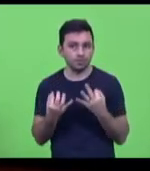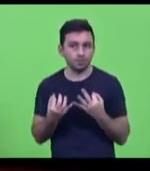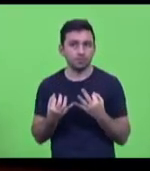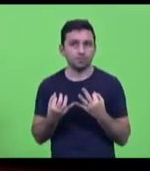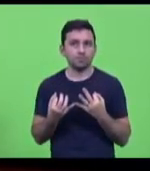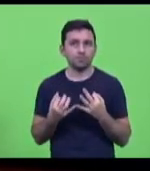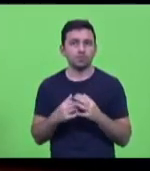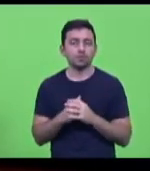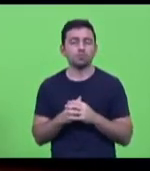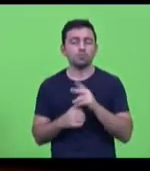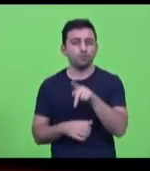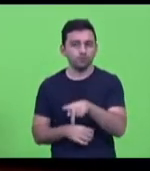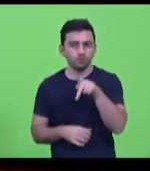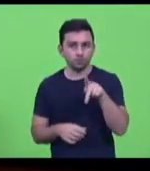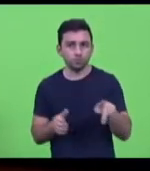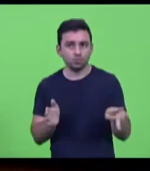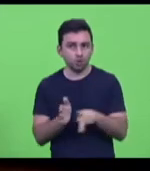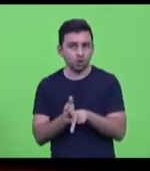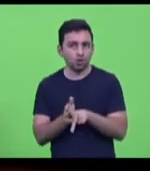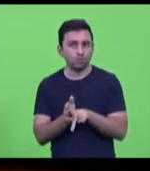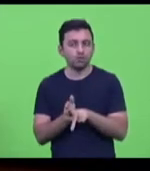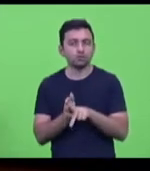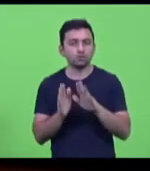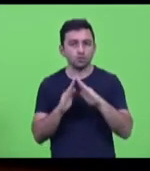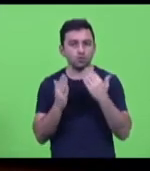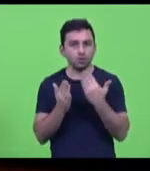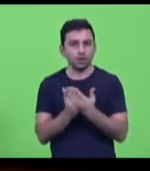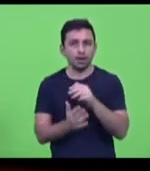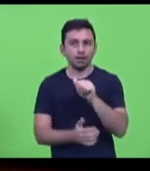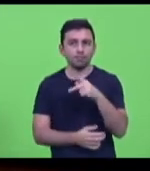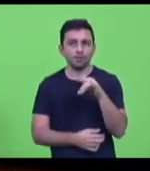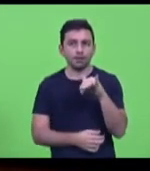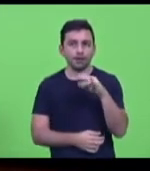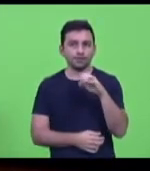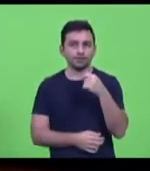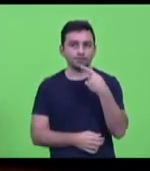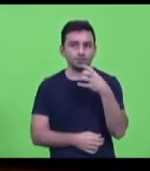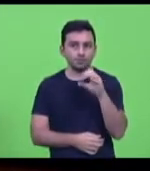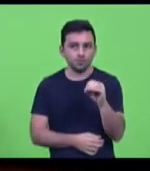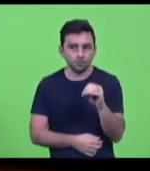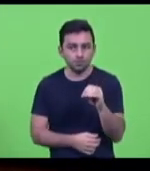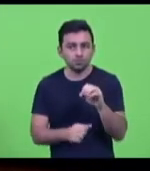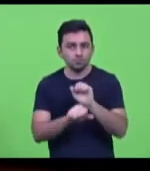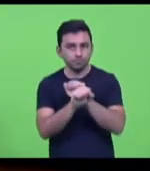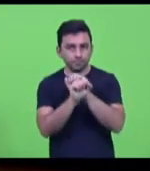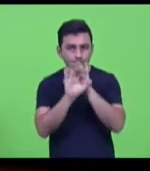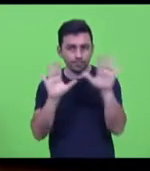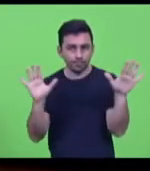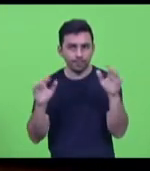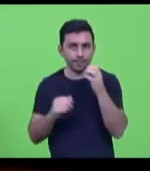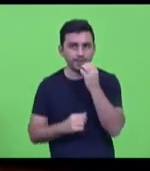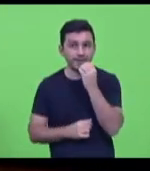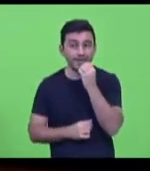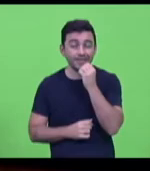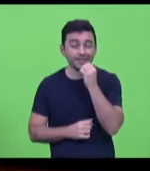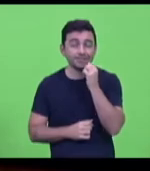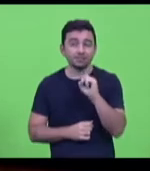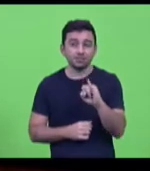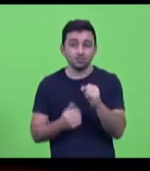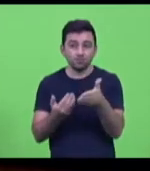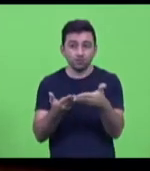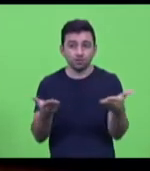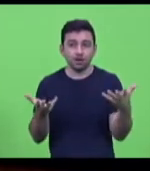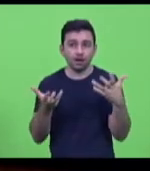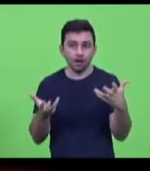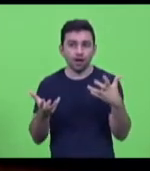e Professores do Colégio de Aplicação, fez uma nota de esclarecimento aqui que eu deixo à disposição de todos